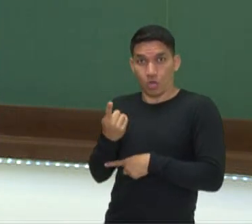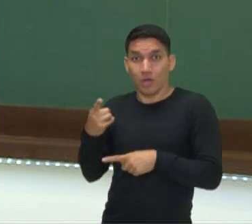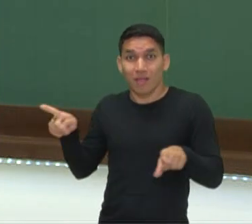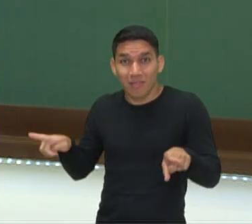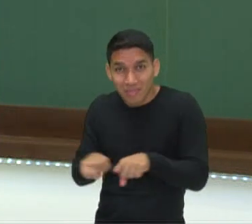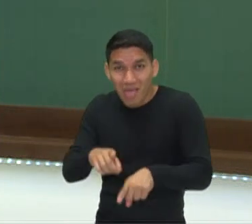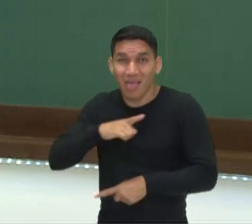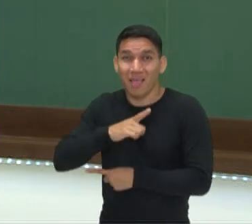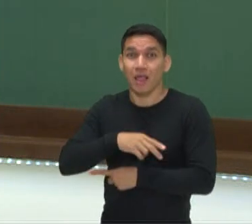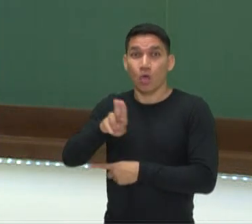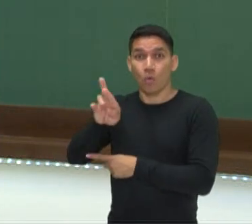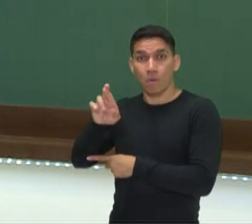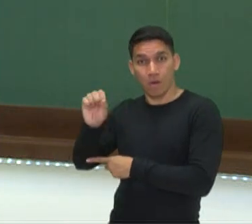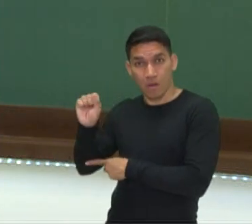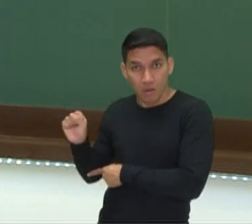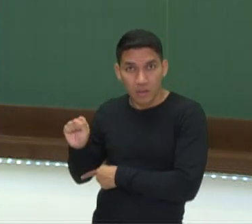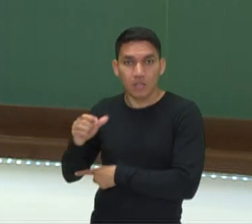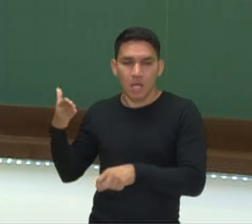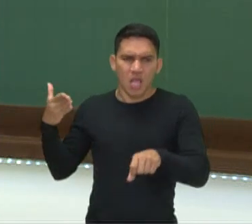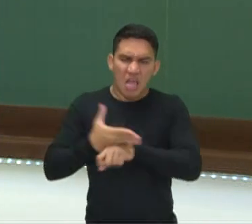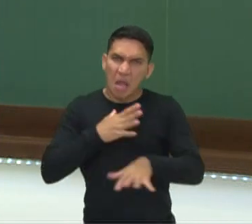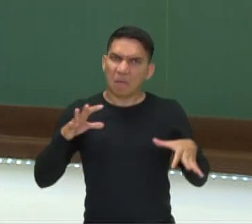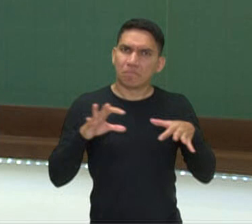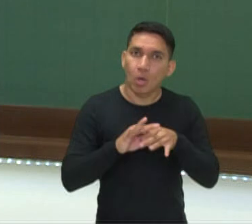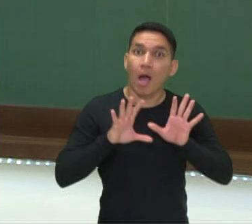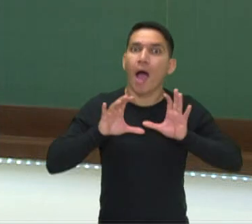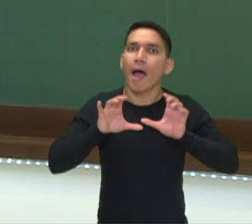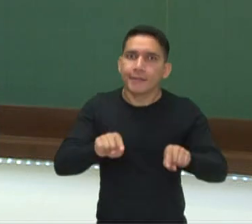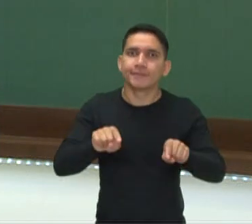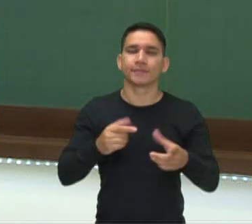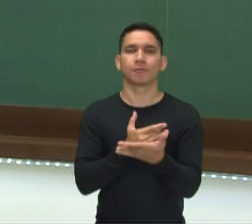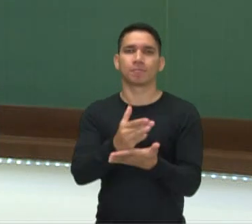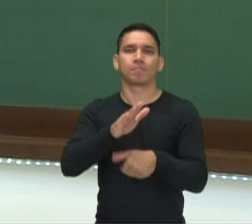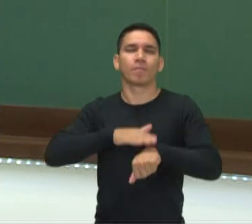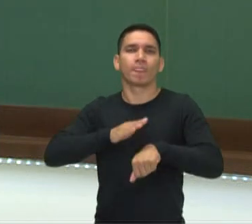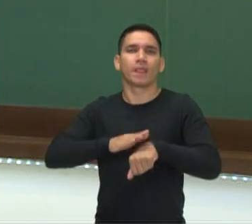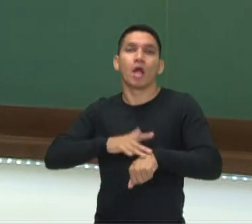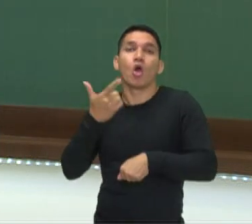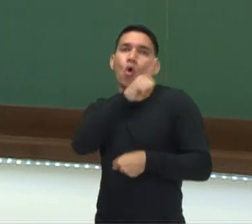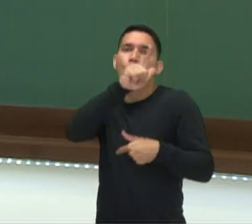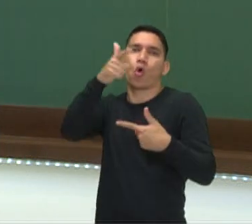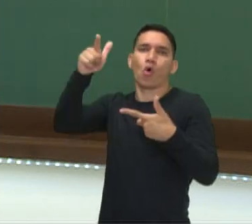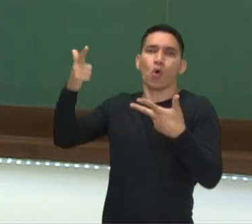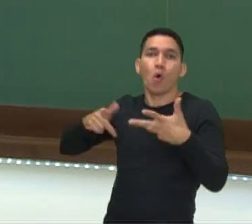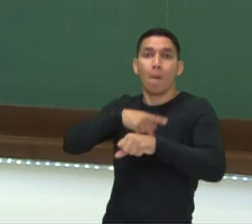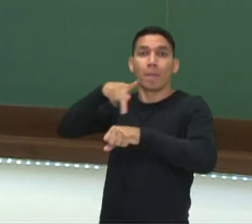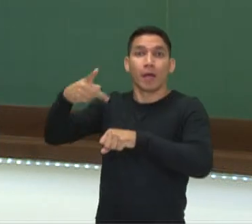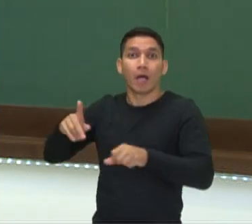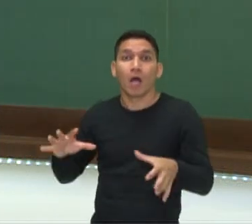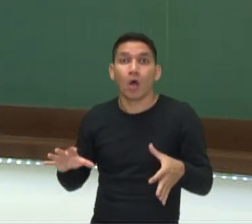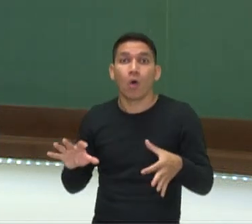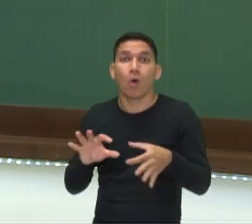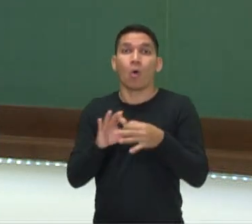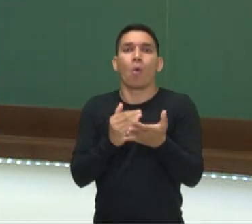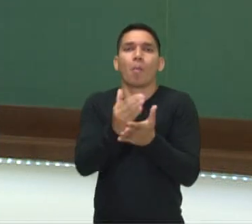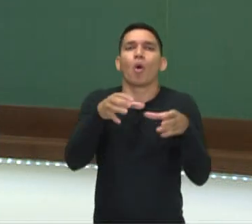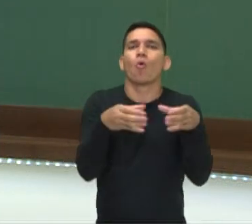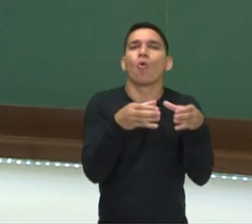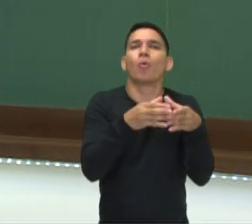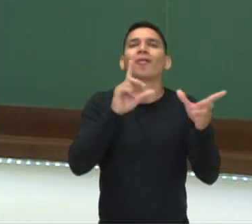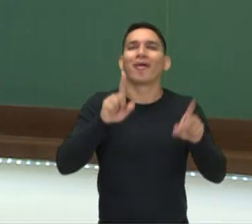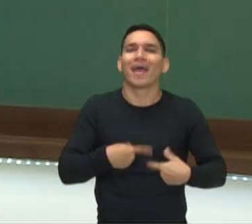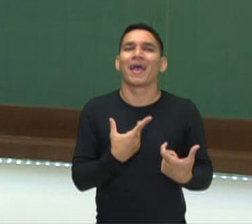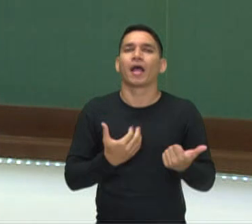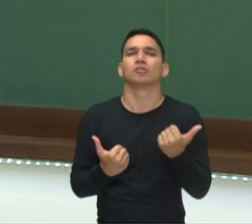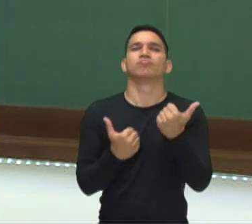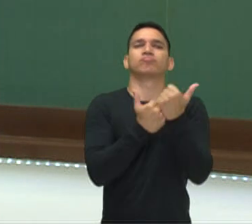União Soviética. Então aí, a partir deste momento e com a entrada de outros países, nós temos a formação do grupo conhecido como